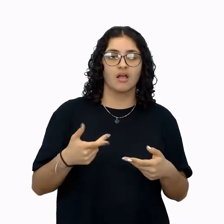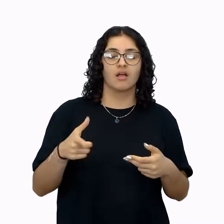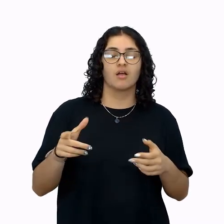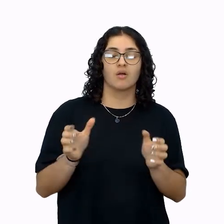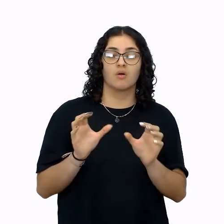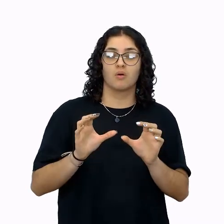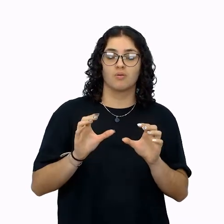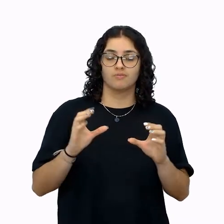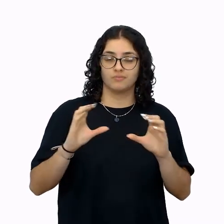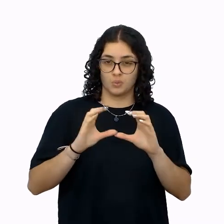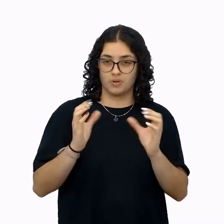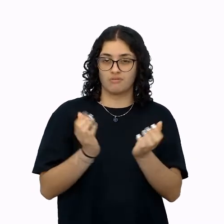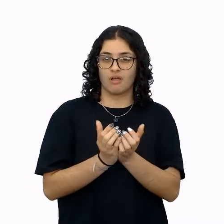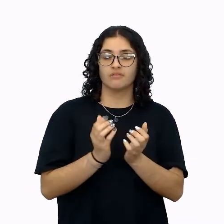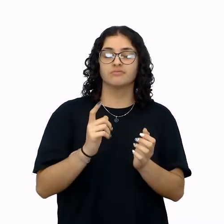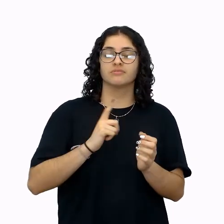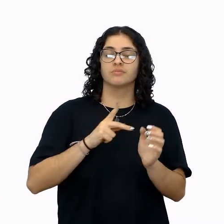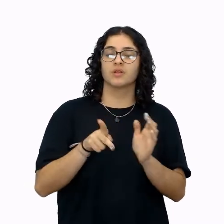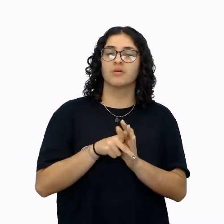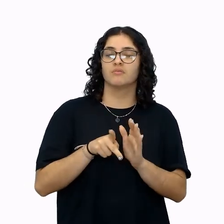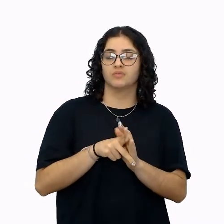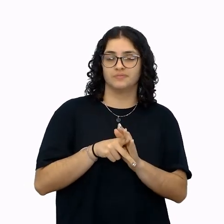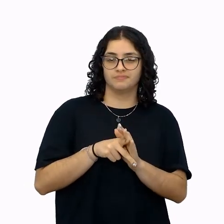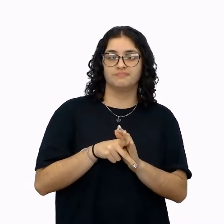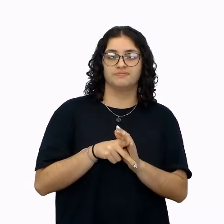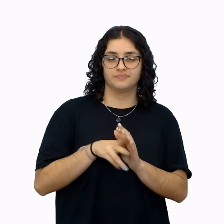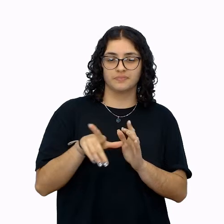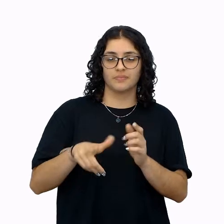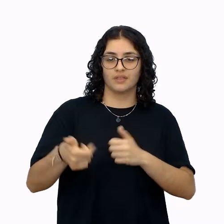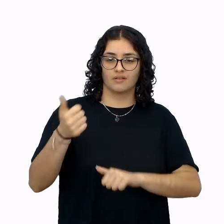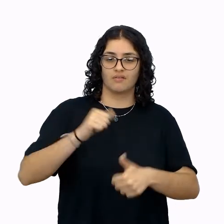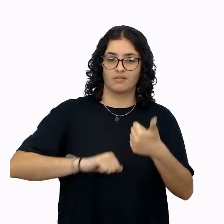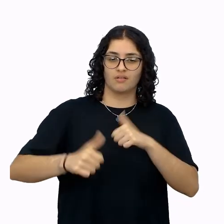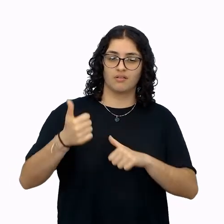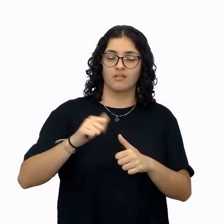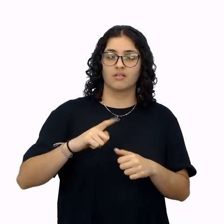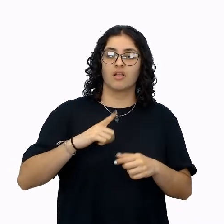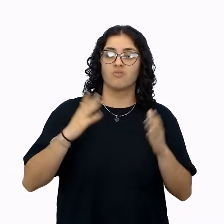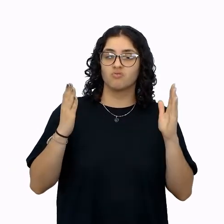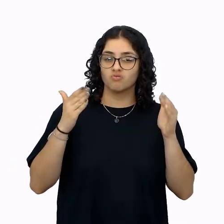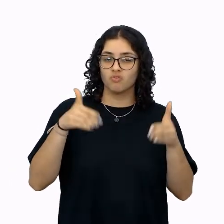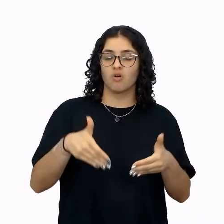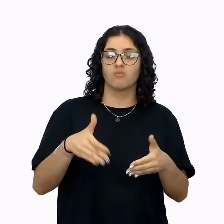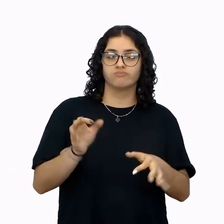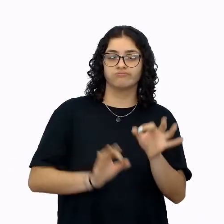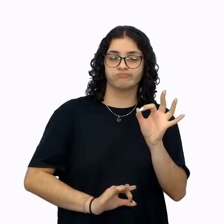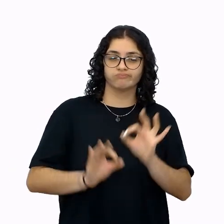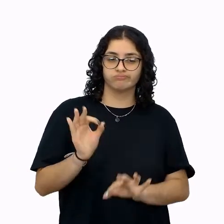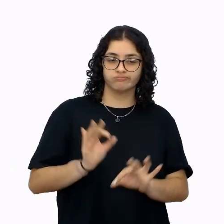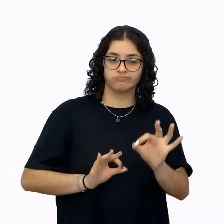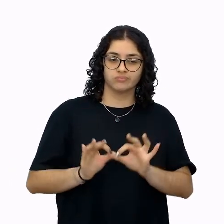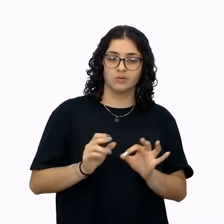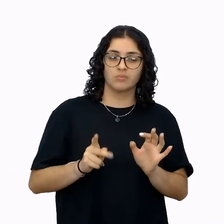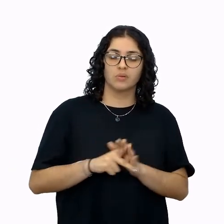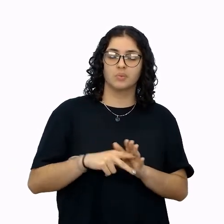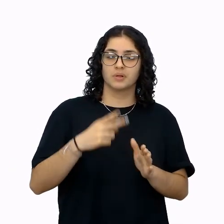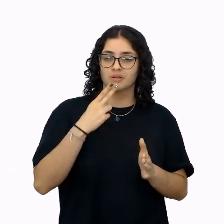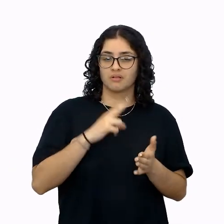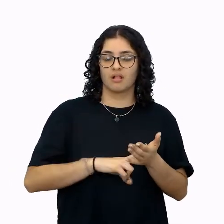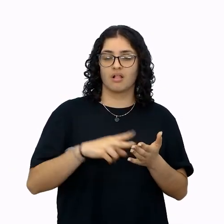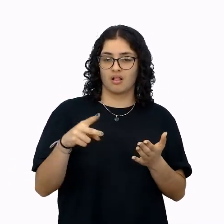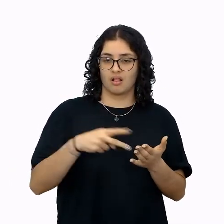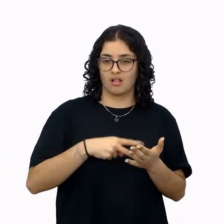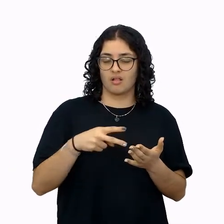comunidades, cujo tema aproxima da realidade de cada um deles. Então, a avaliação aqui ela tem por foco o planejamento de uma carta de leitor, tendo por base